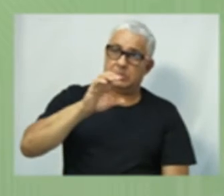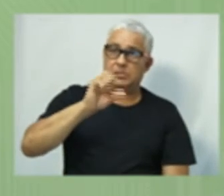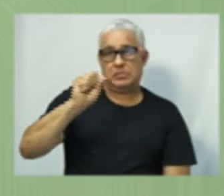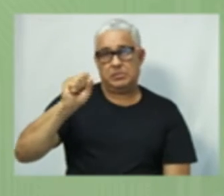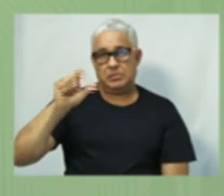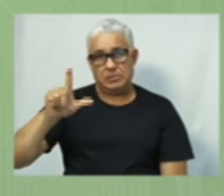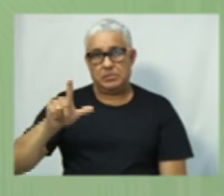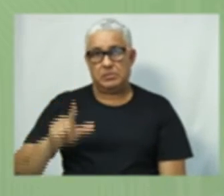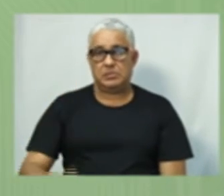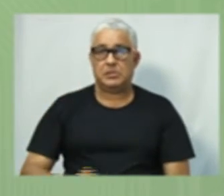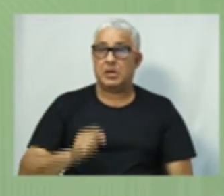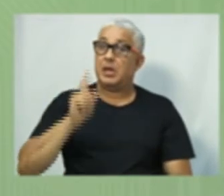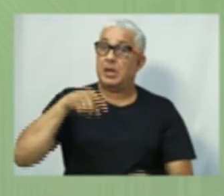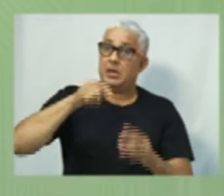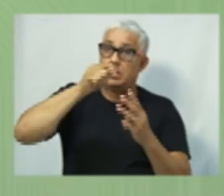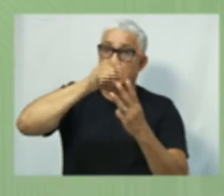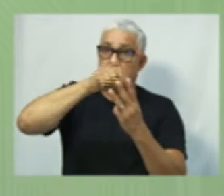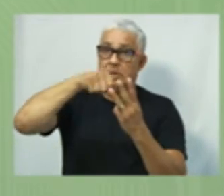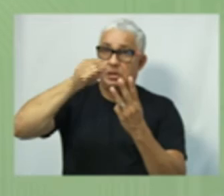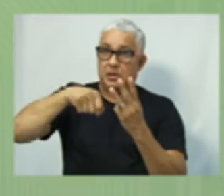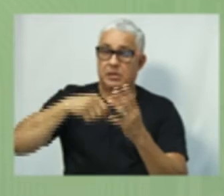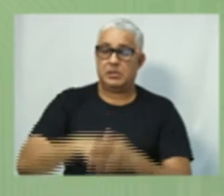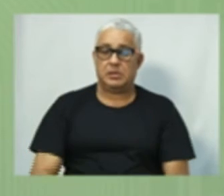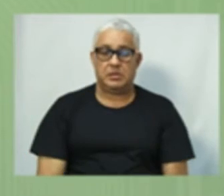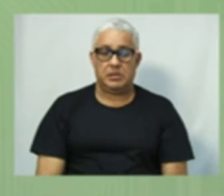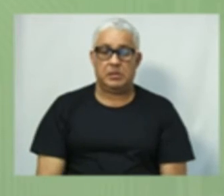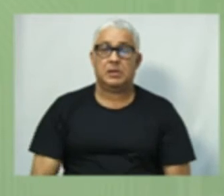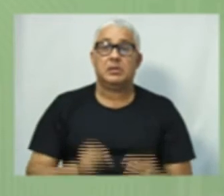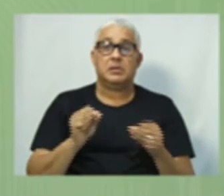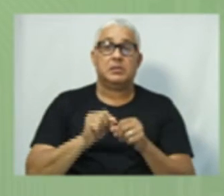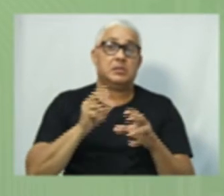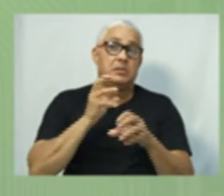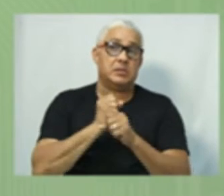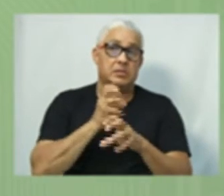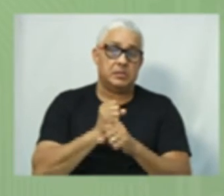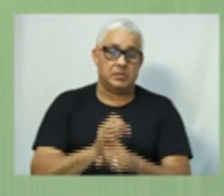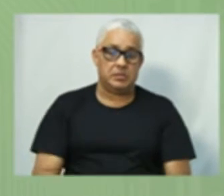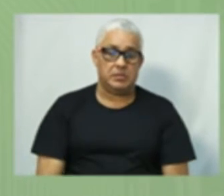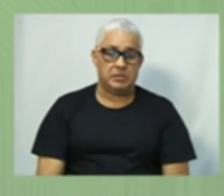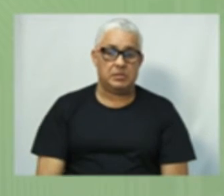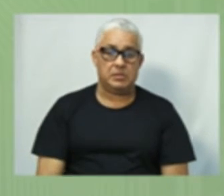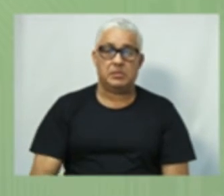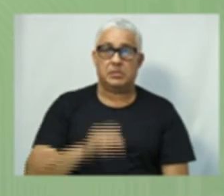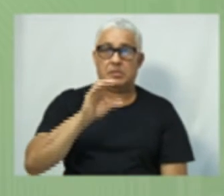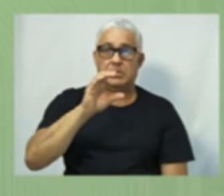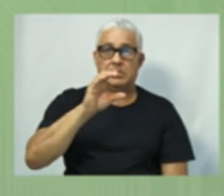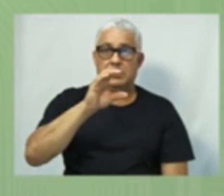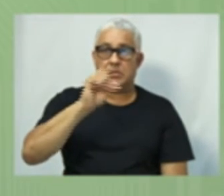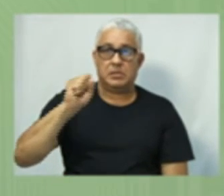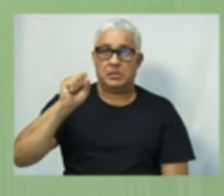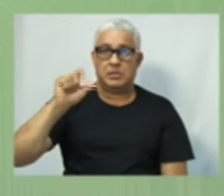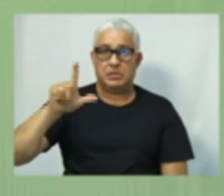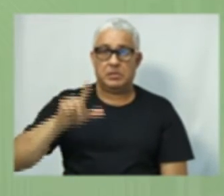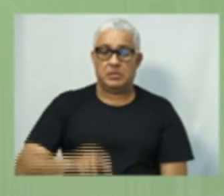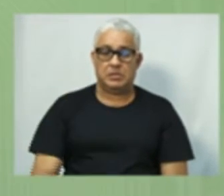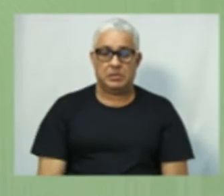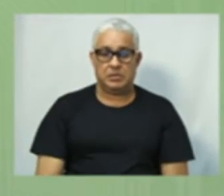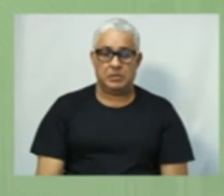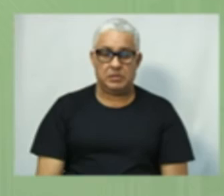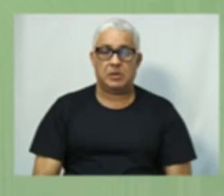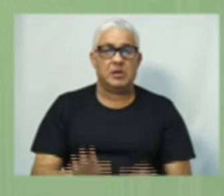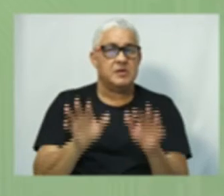são trimestral. Portanto, vamos fazer o cálculo do CSL.